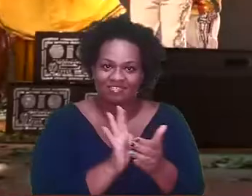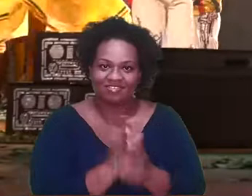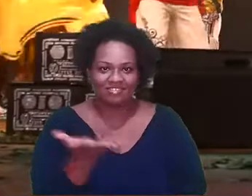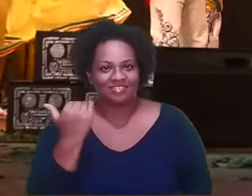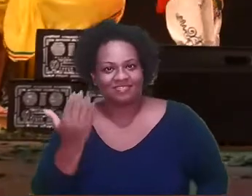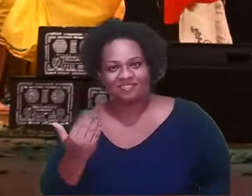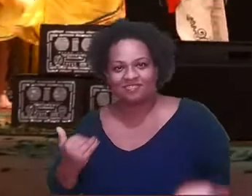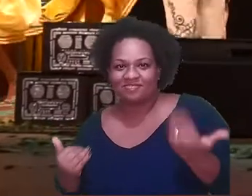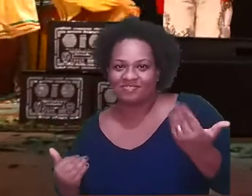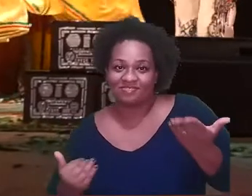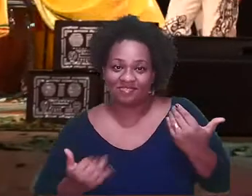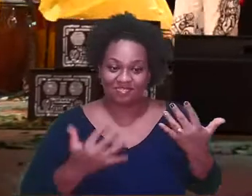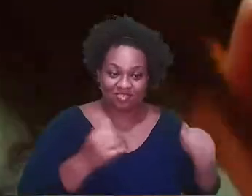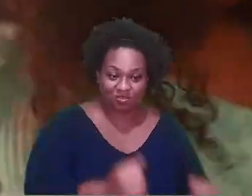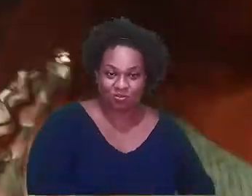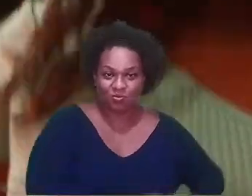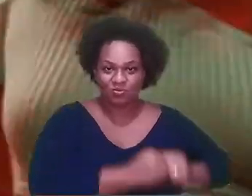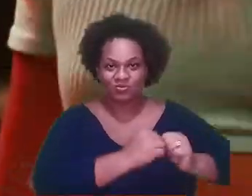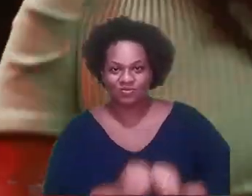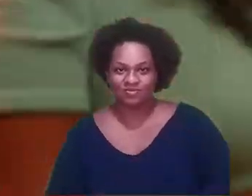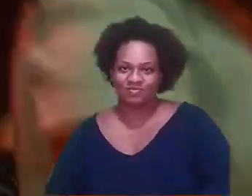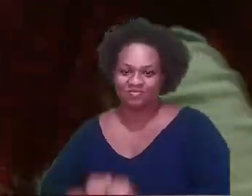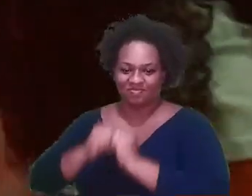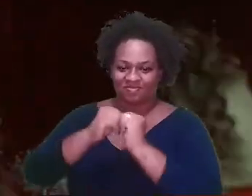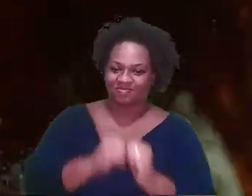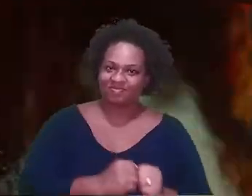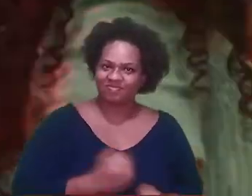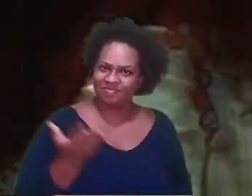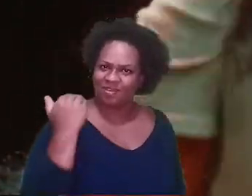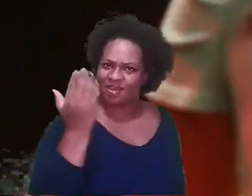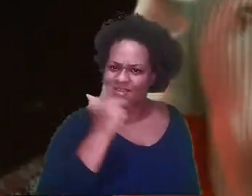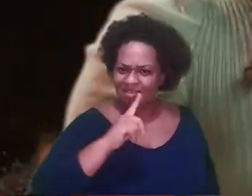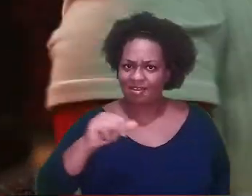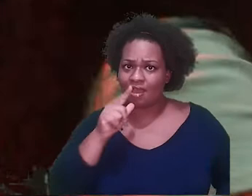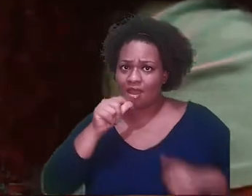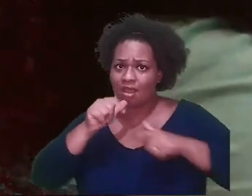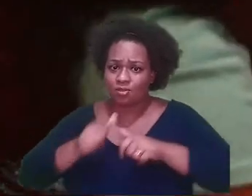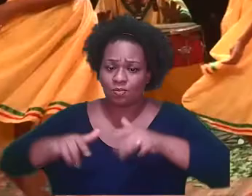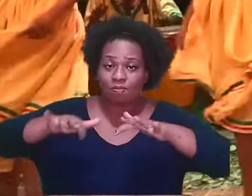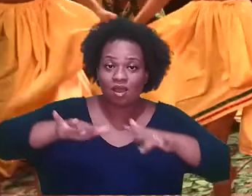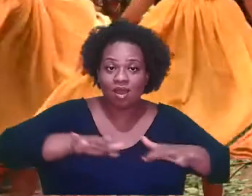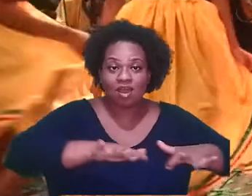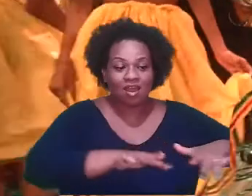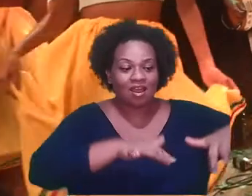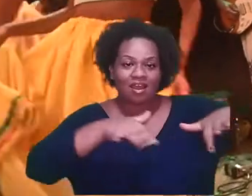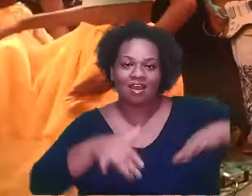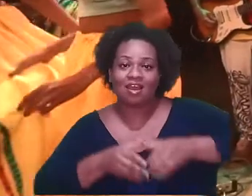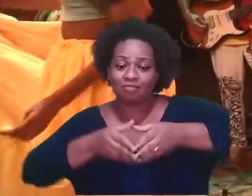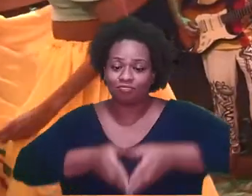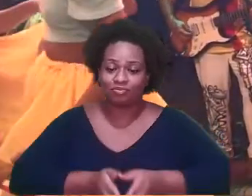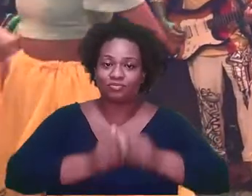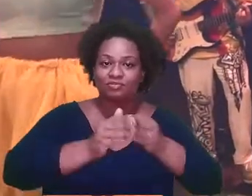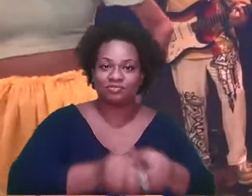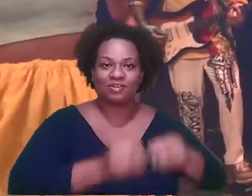Reis, volta a jangada no mar. E vamos embora, Zé Reis, volta a jangada no mar. E vamos embora,